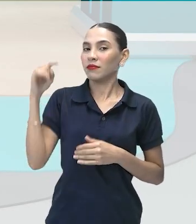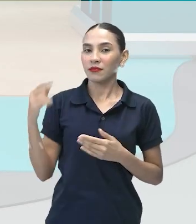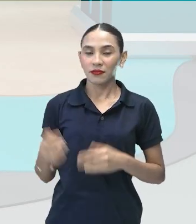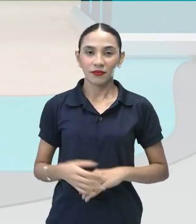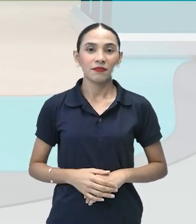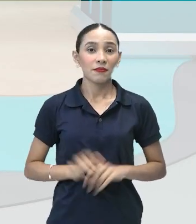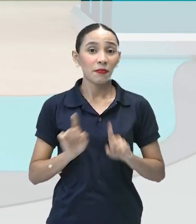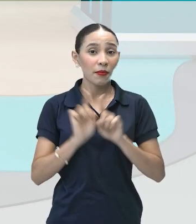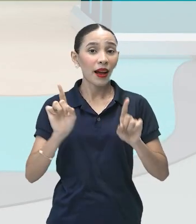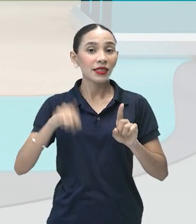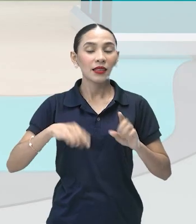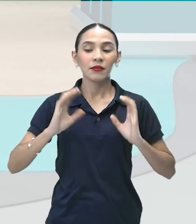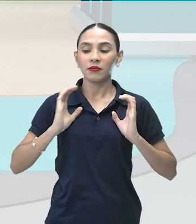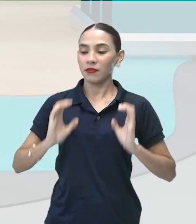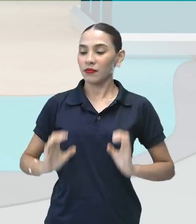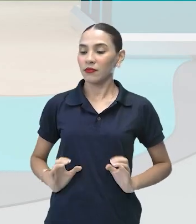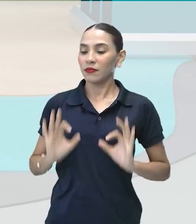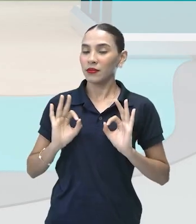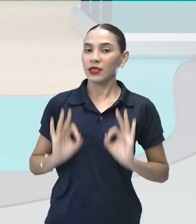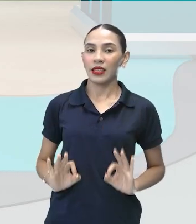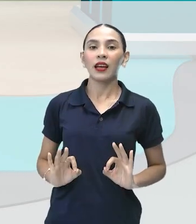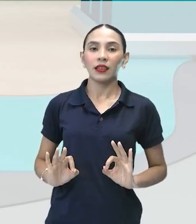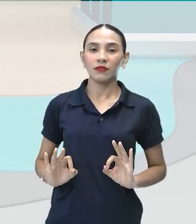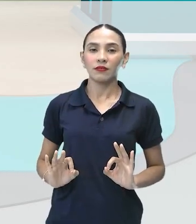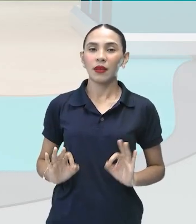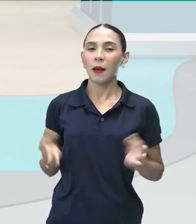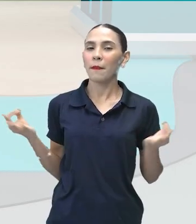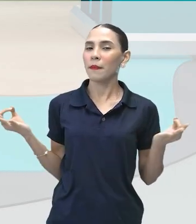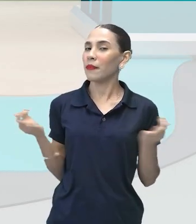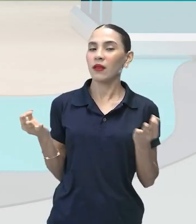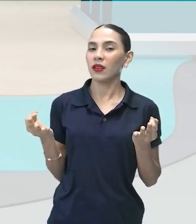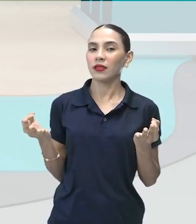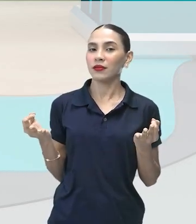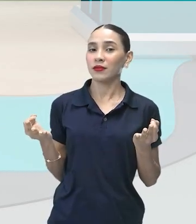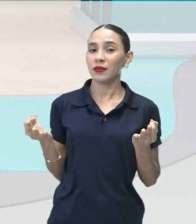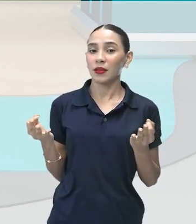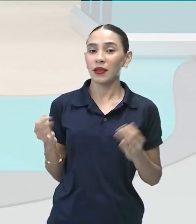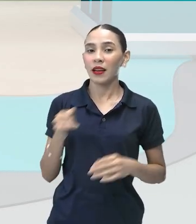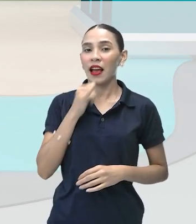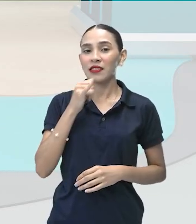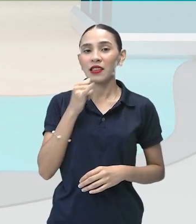certo? Mas é uma postura muito chamada de uma postura muito elegante. Ninguém vê um